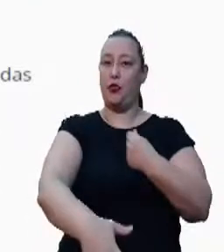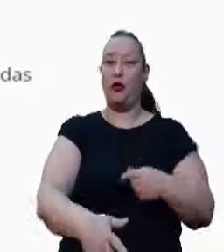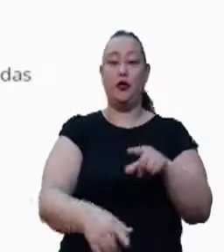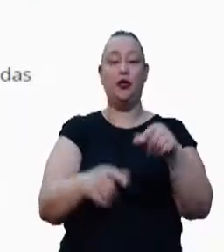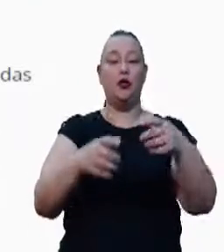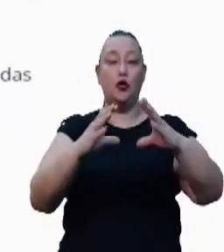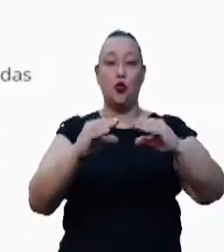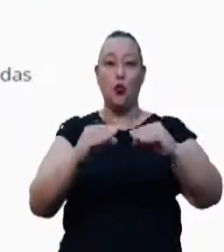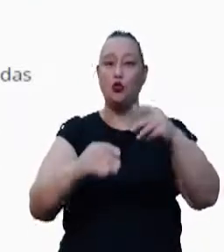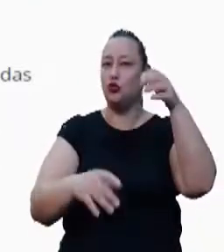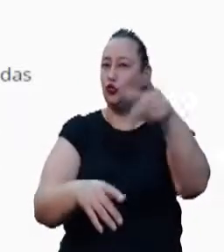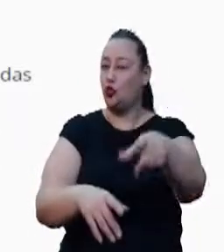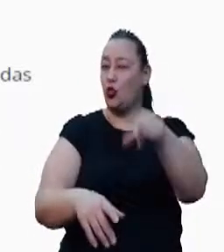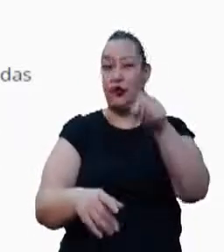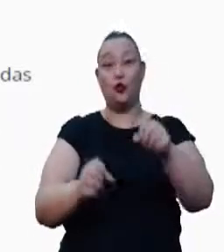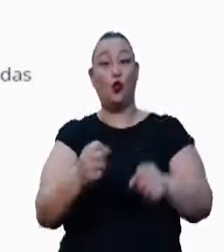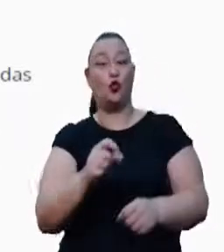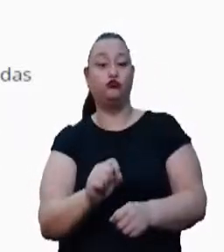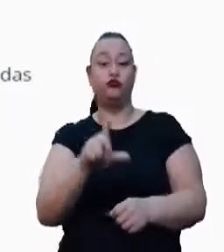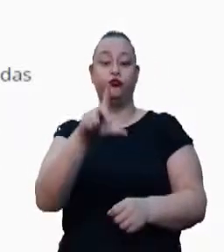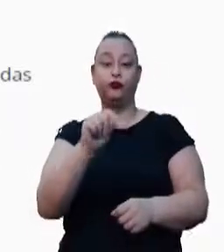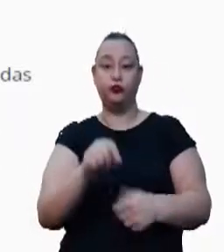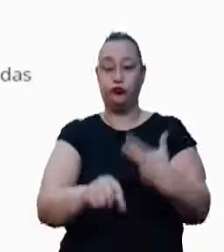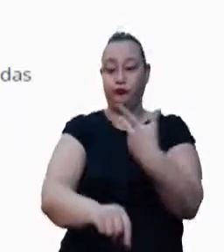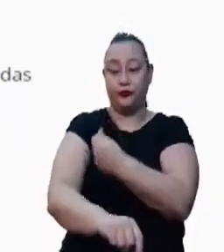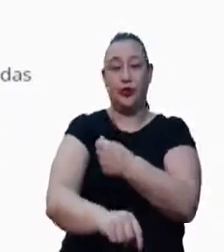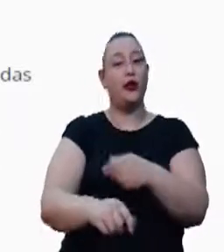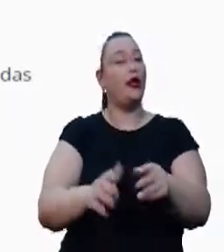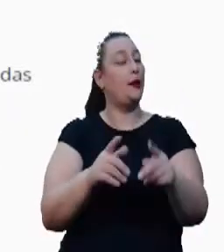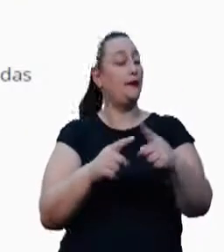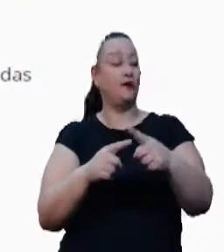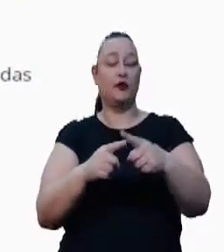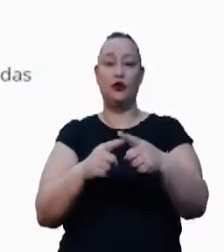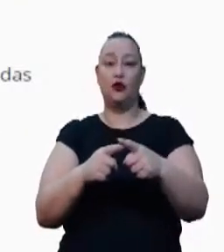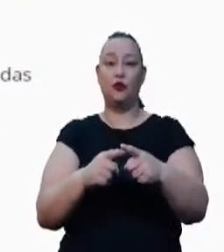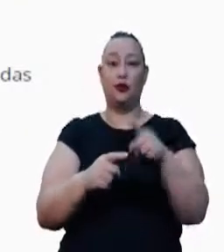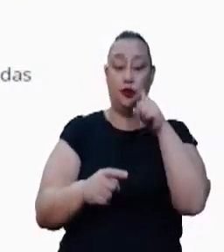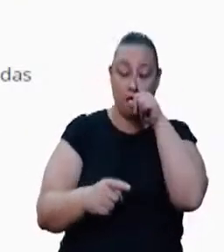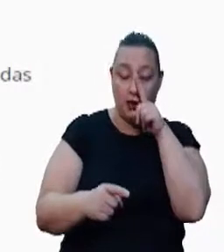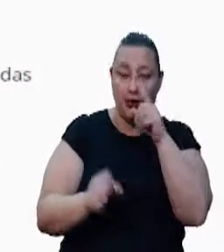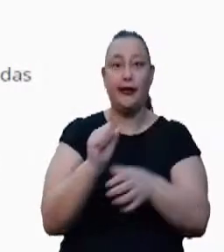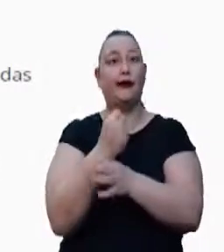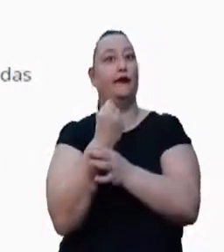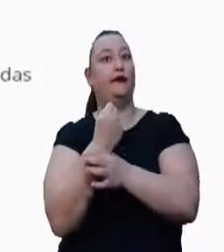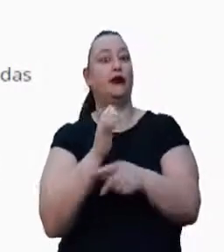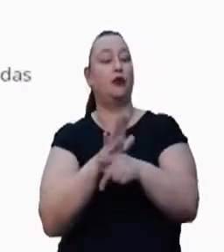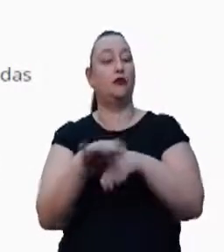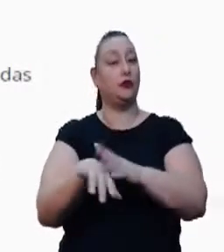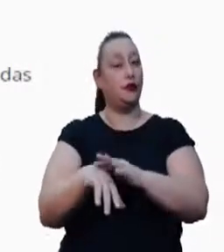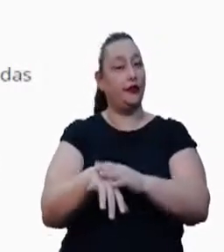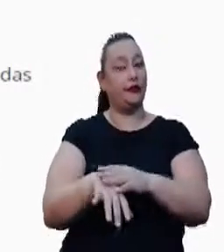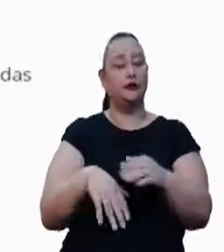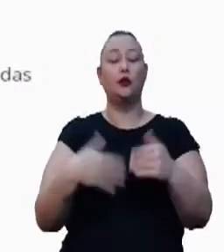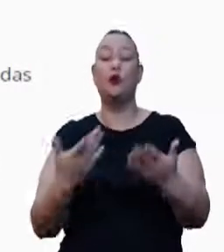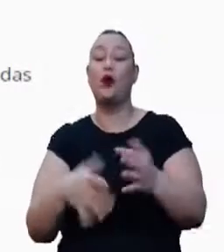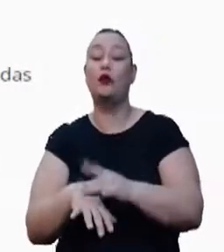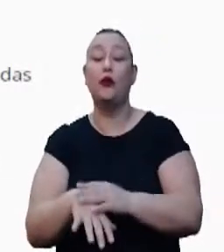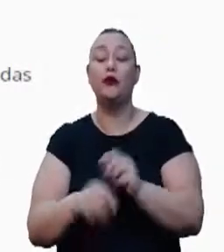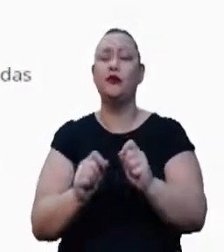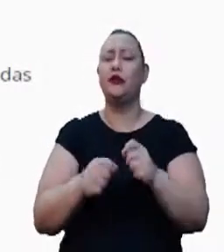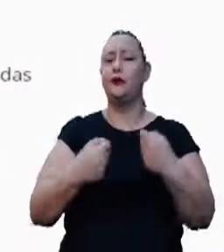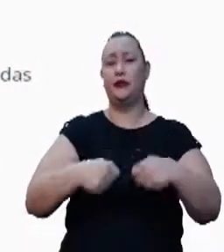escolhido, e tanto as doses, são definidas de acordo com o tipo e a gravidade da doença. Então, você avalia qual é a doença, o que